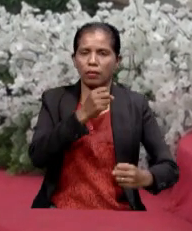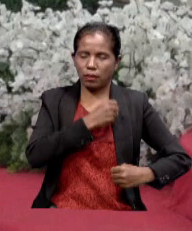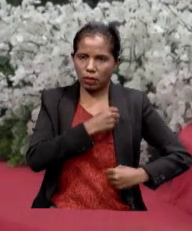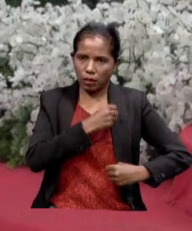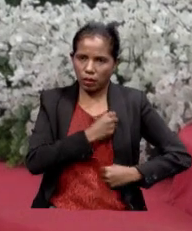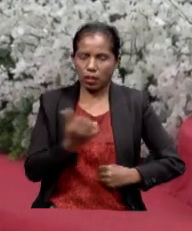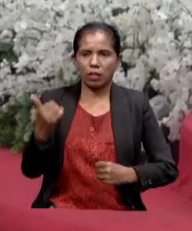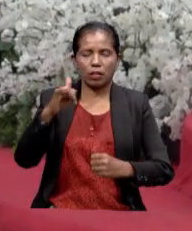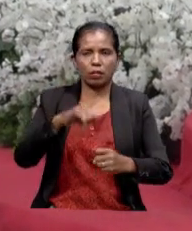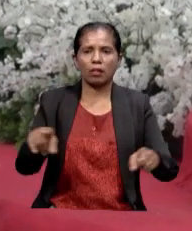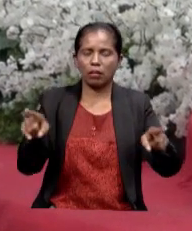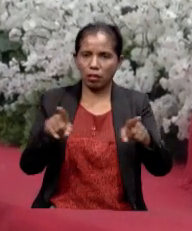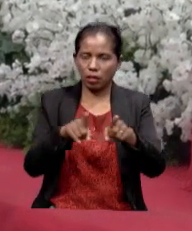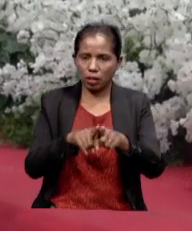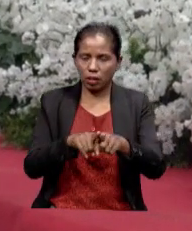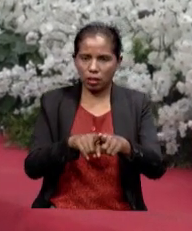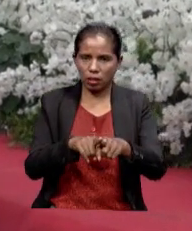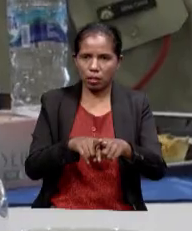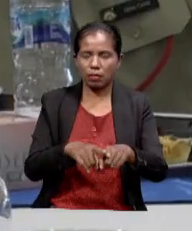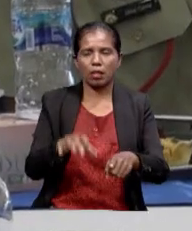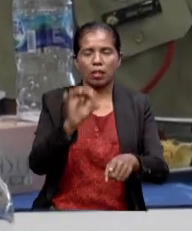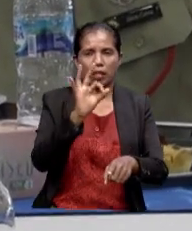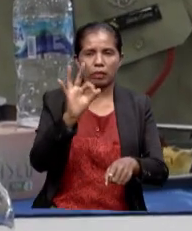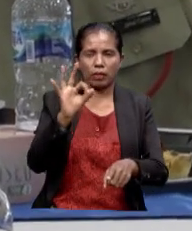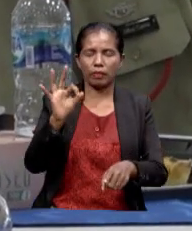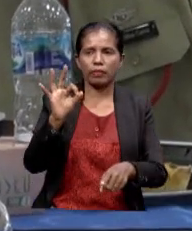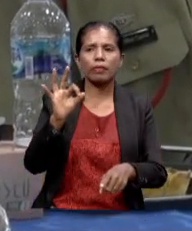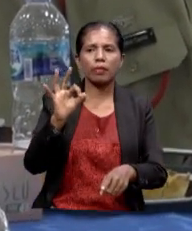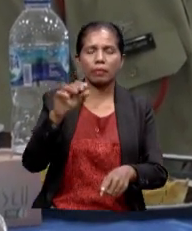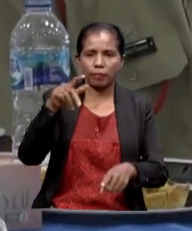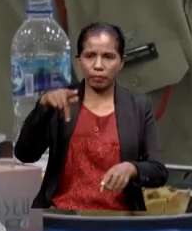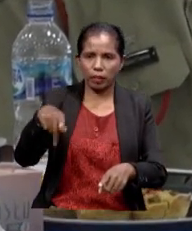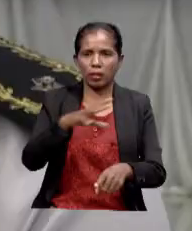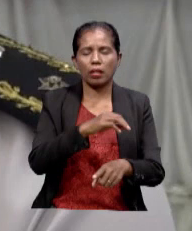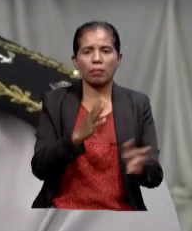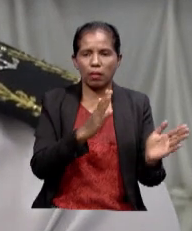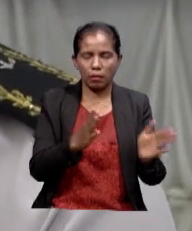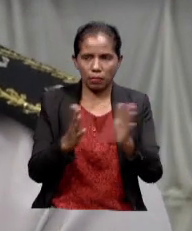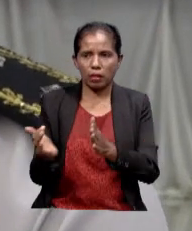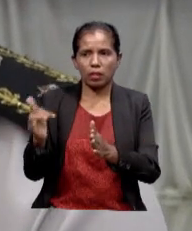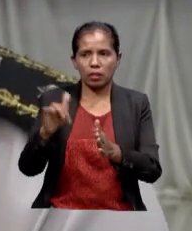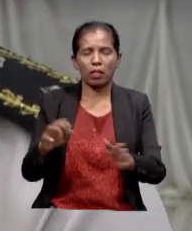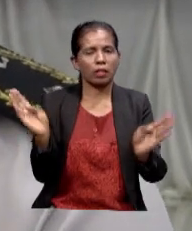sira função pública, prepara sira para tu bele sai